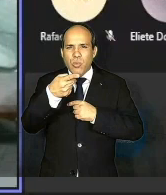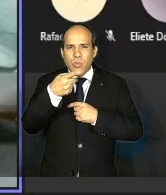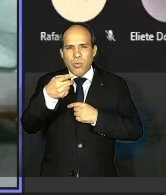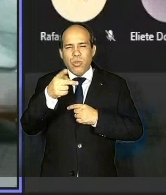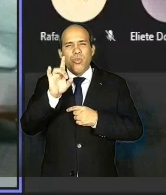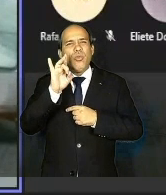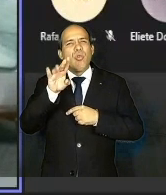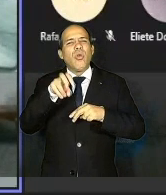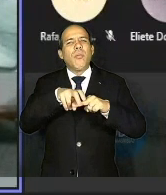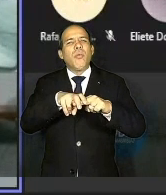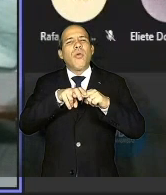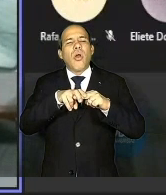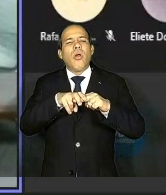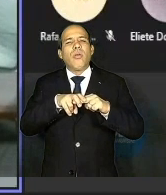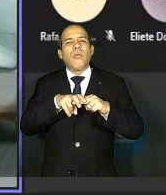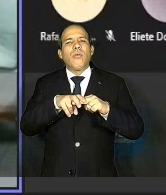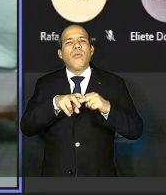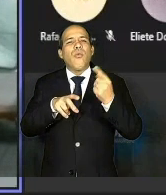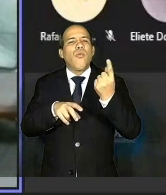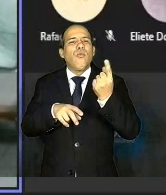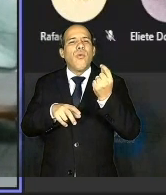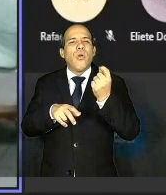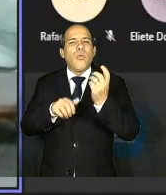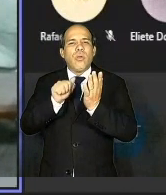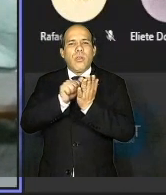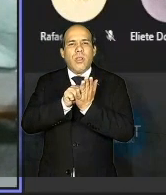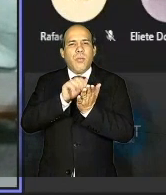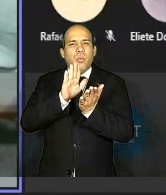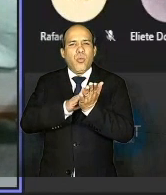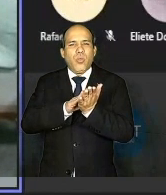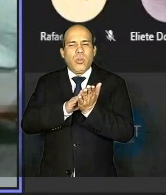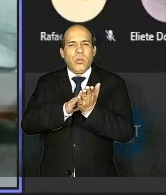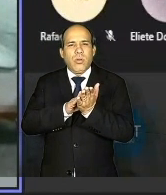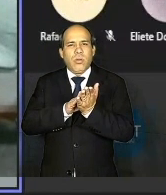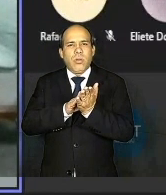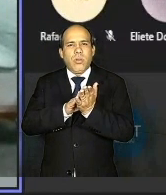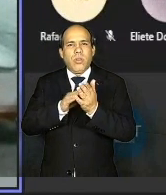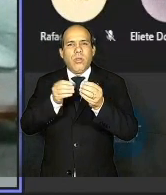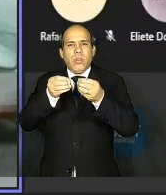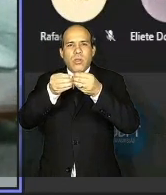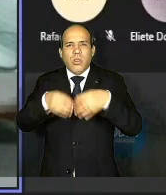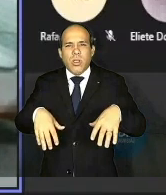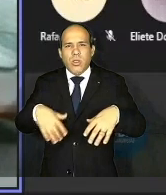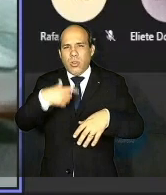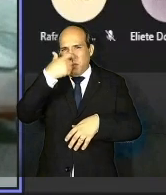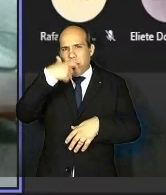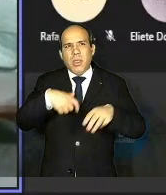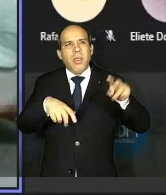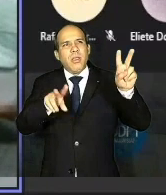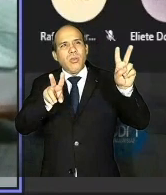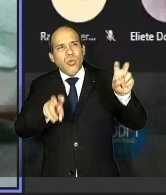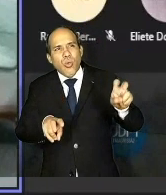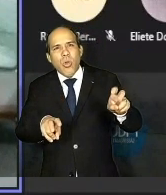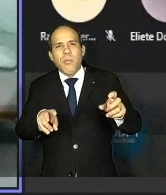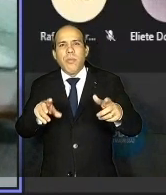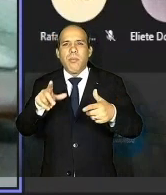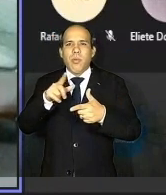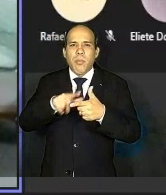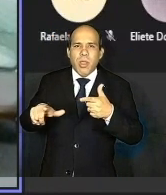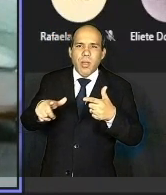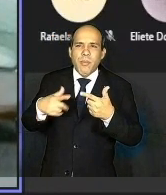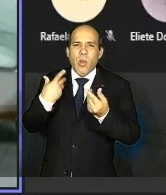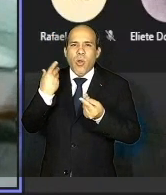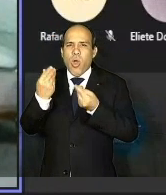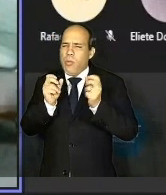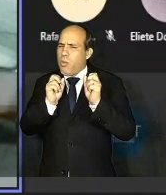a divergência inicialmente levantada seria somente quanto ao valor dos danos morais, quanto